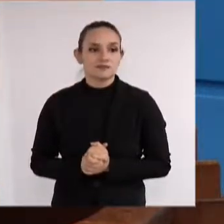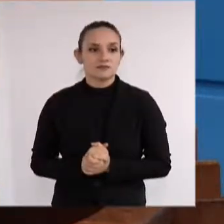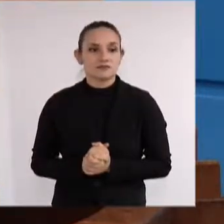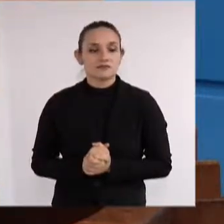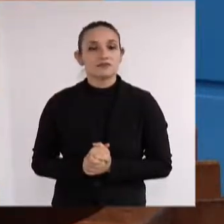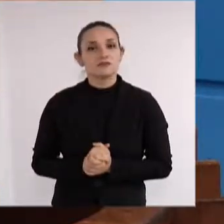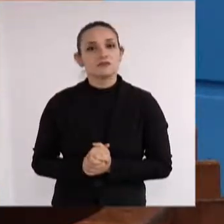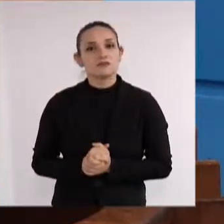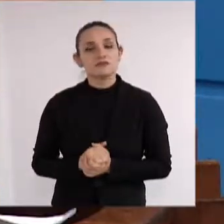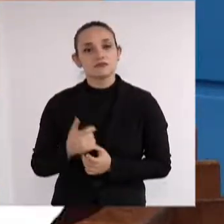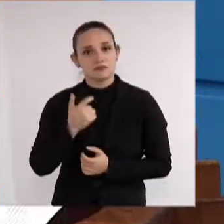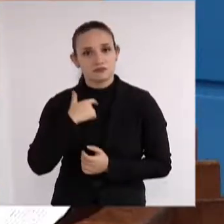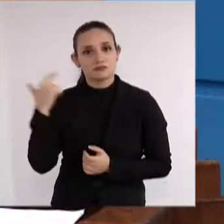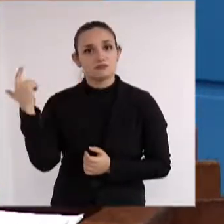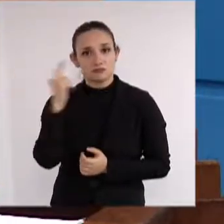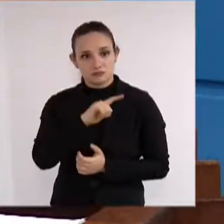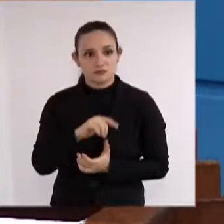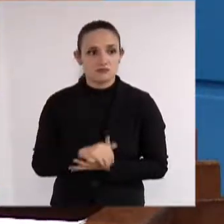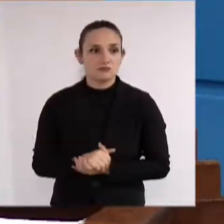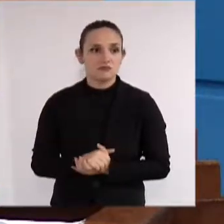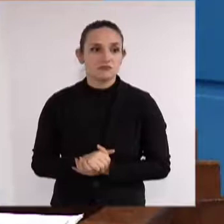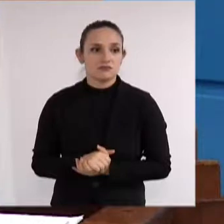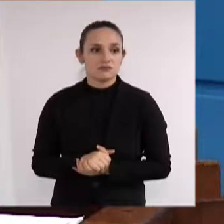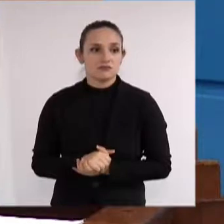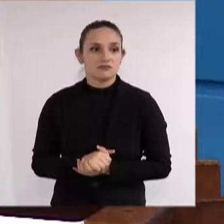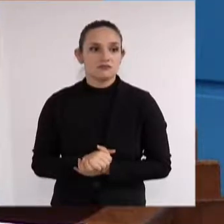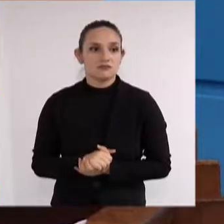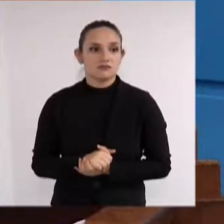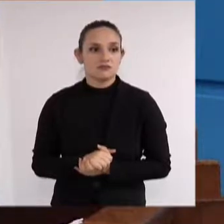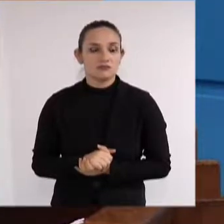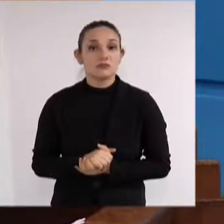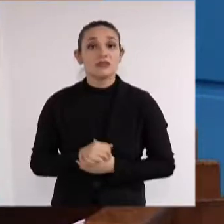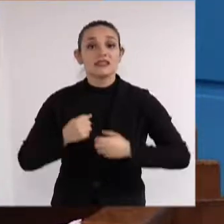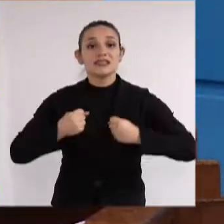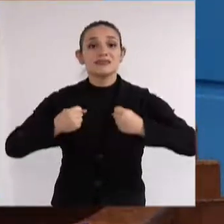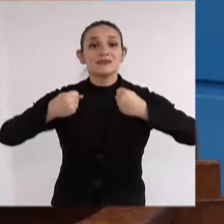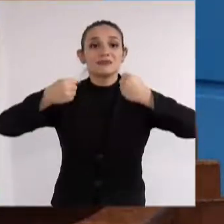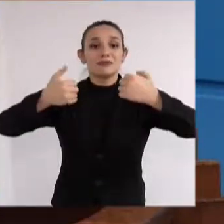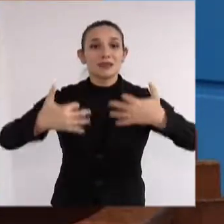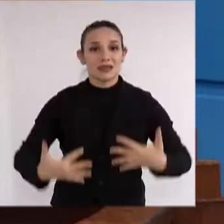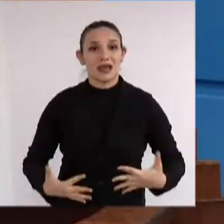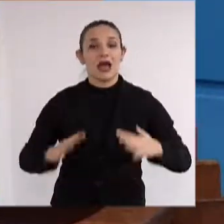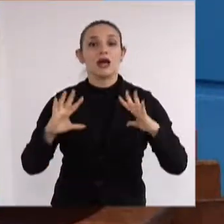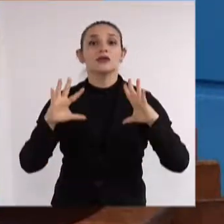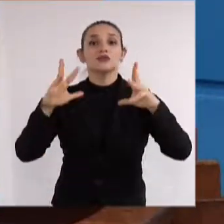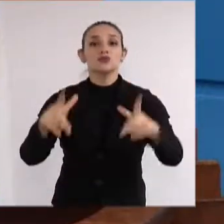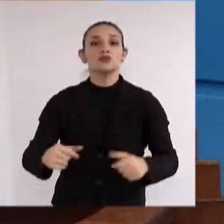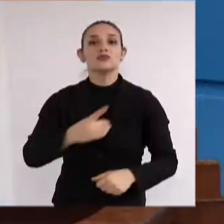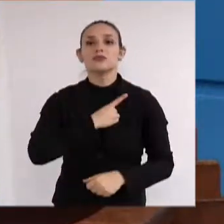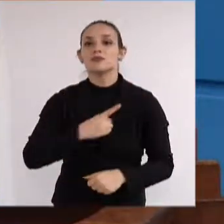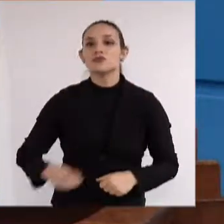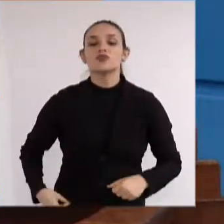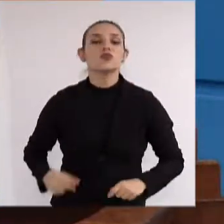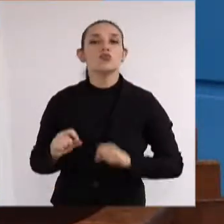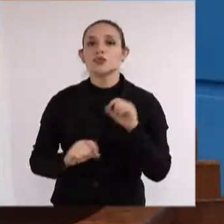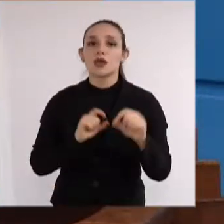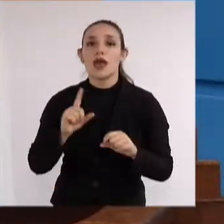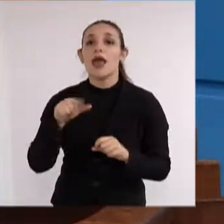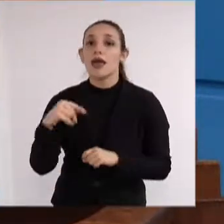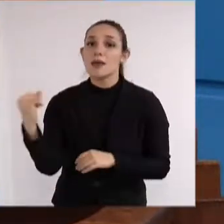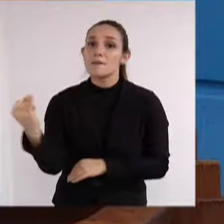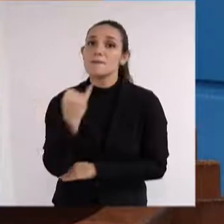Consegui trazer à luz do entendimento dos nobres pares a